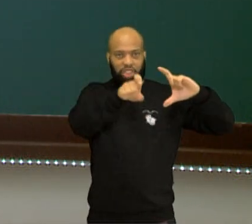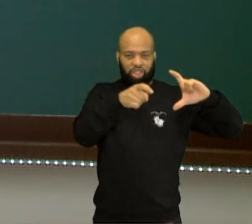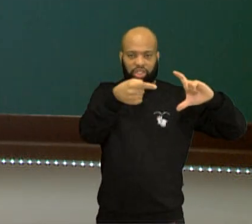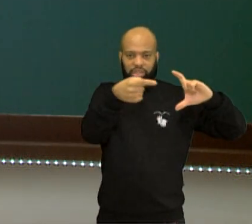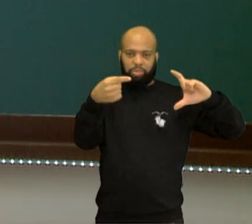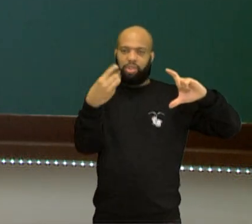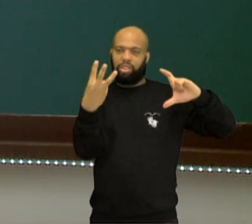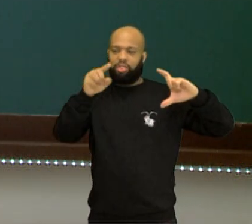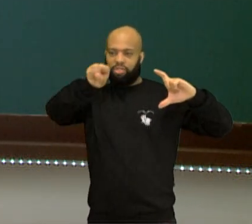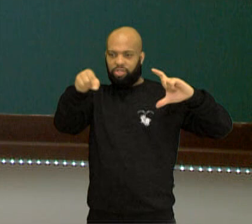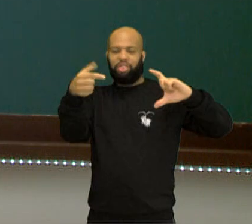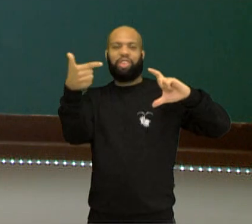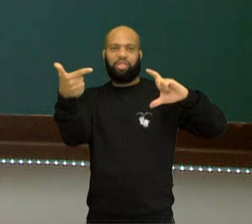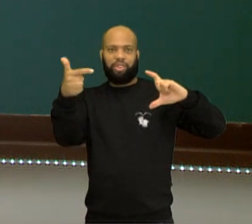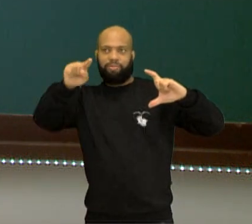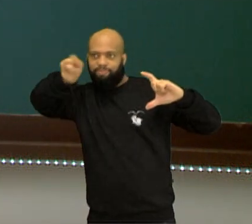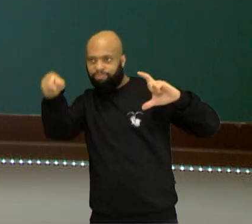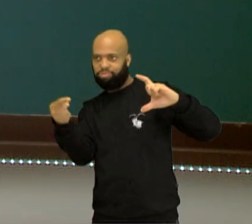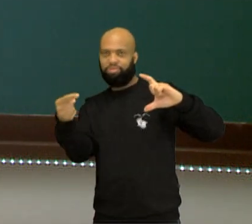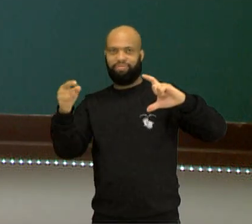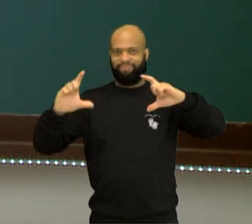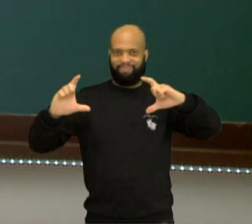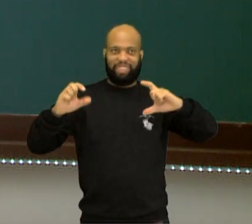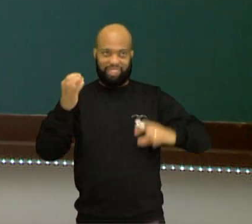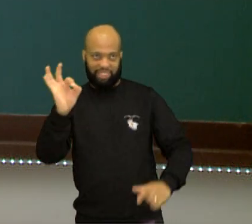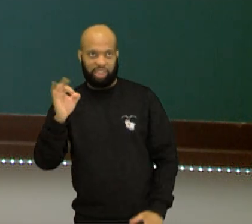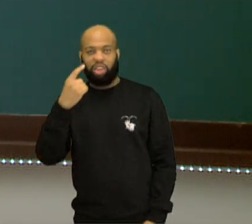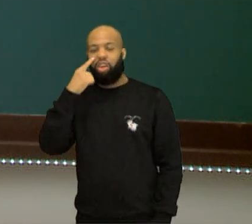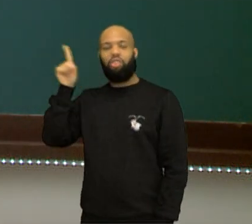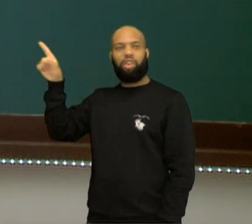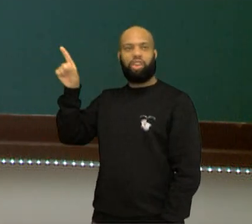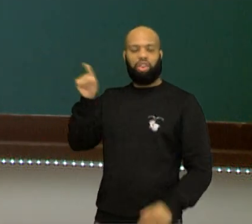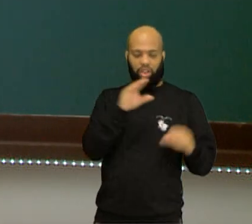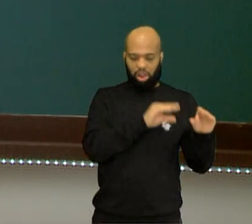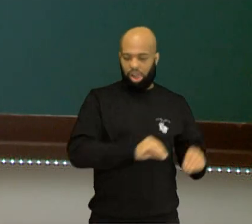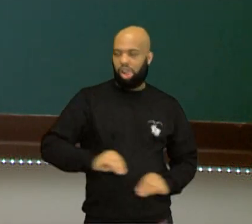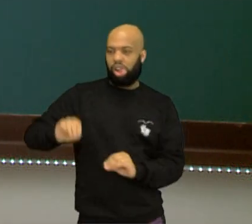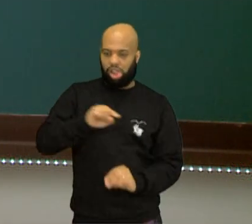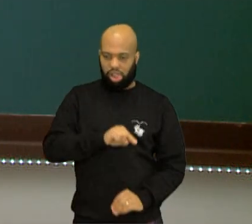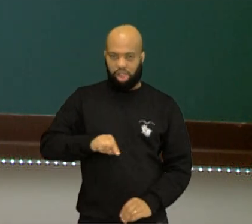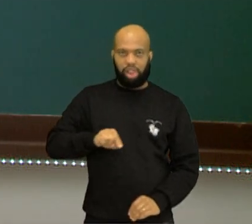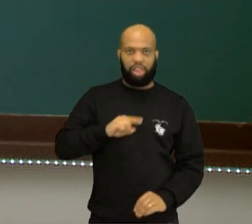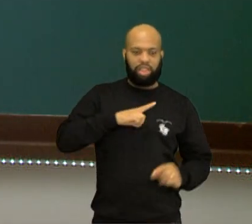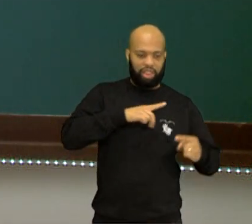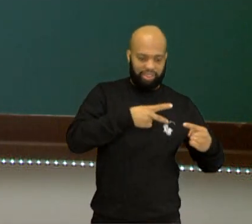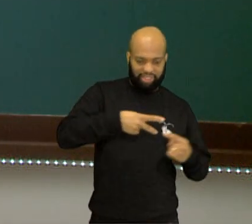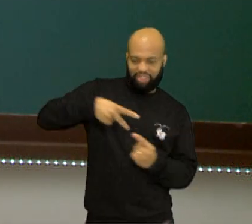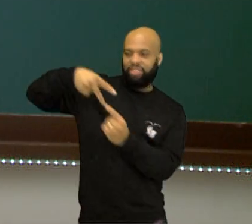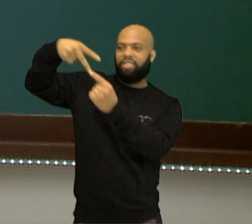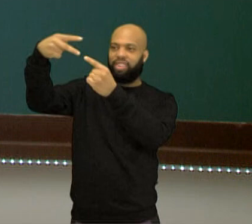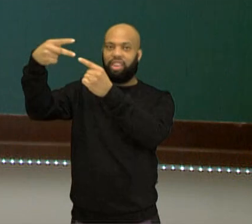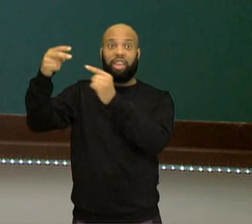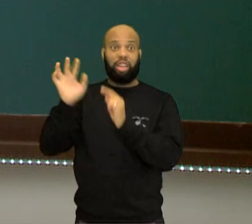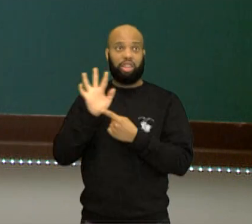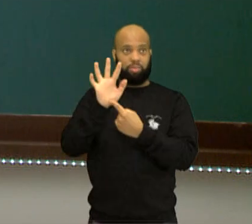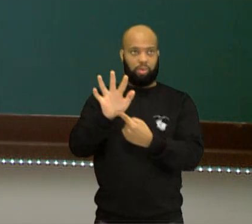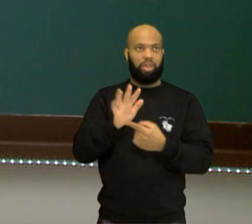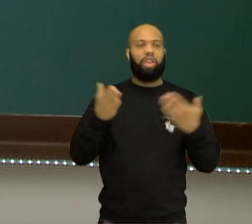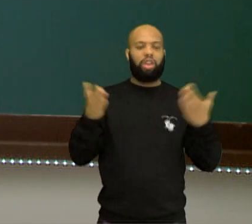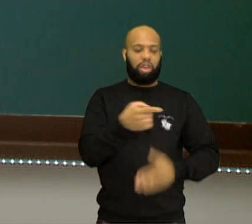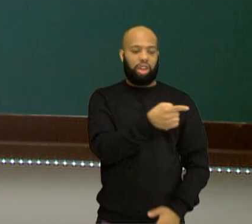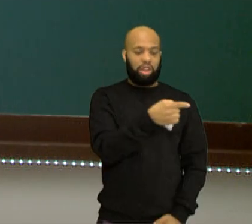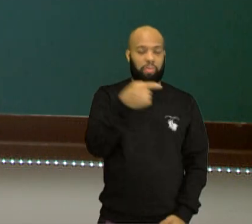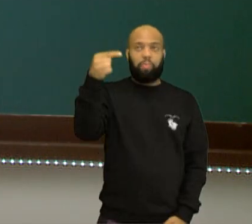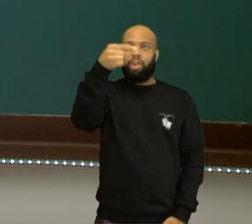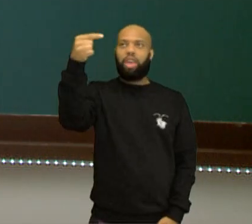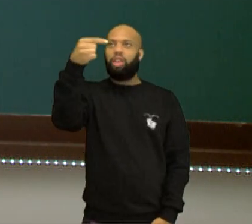menos 3,2. Isso mesmo. Então igual aqui, tá aqui em cima, ó. Olha só, menos 2 vezes, a gente